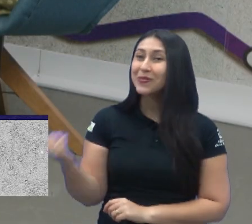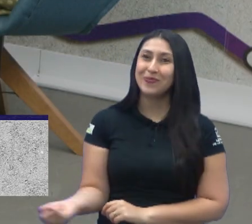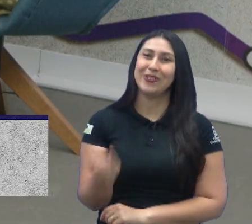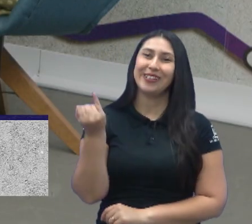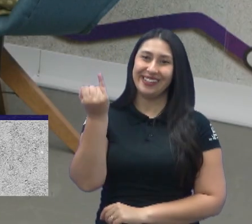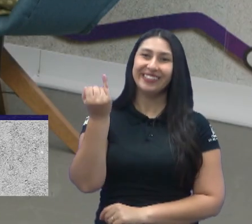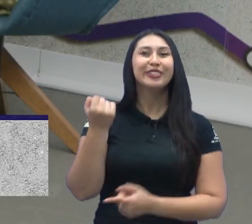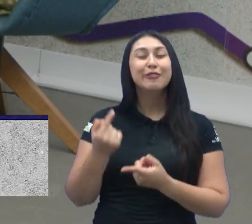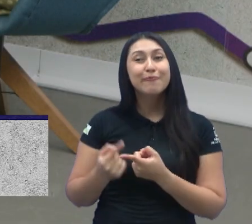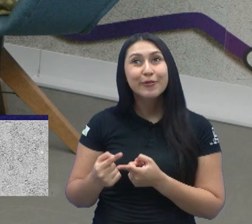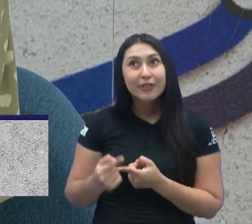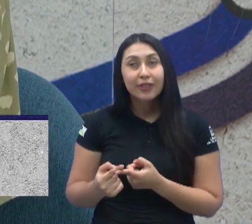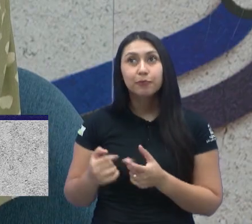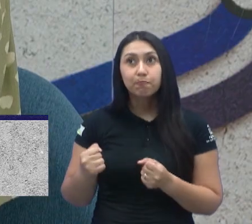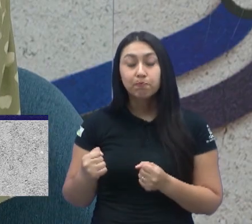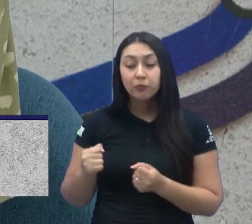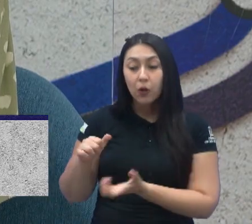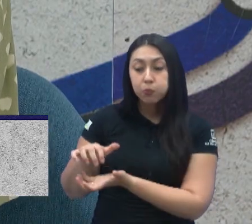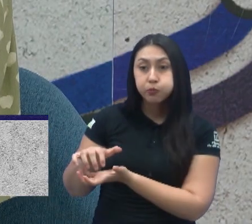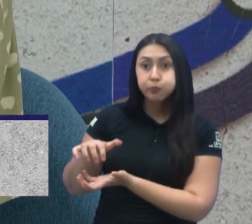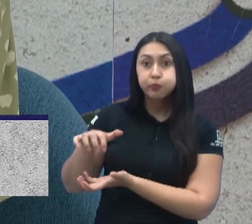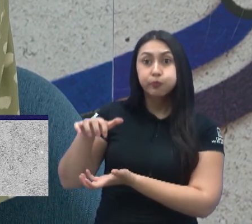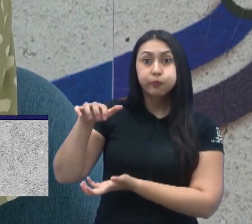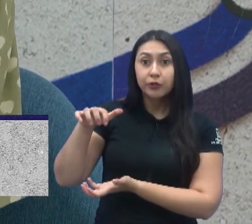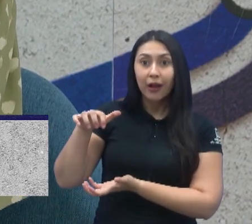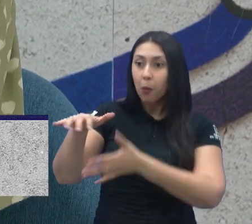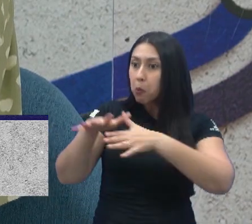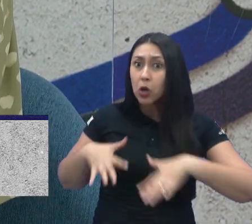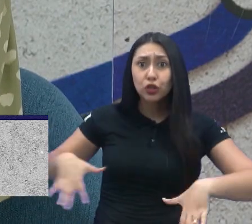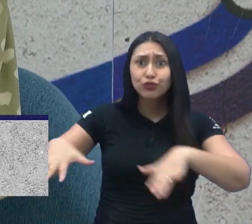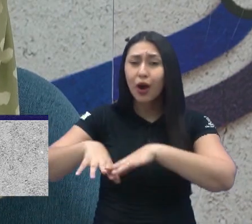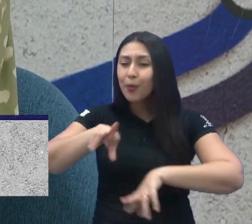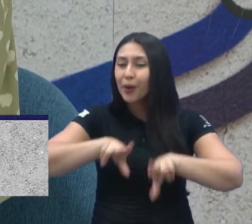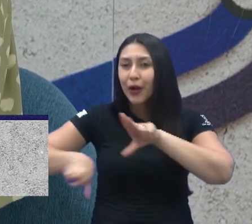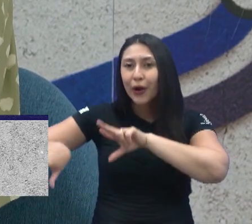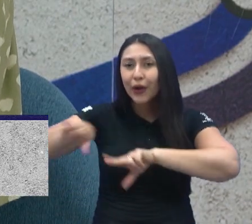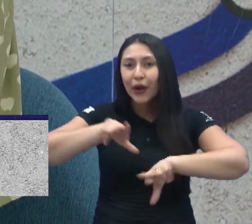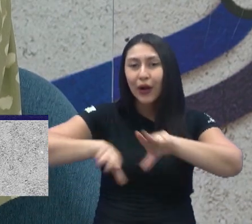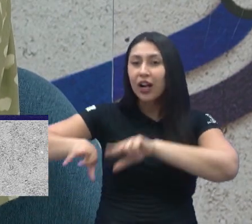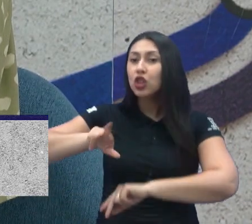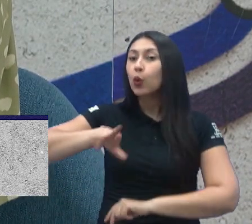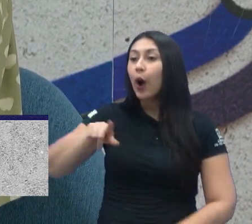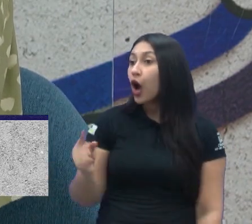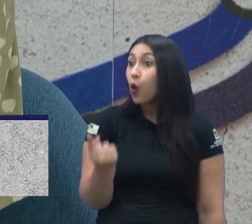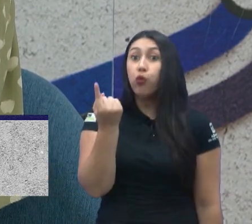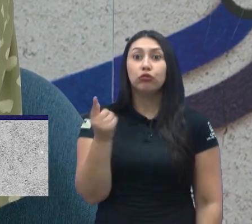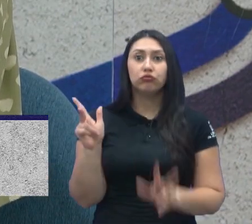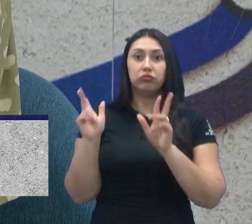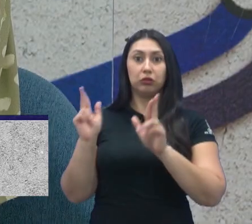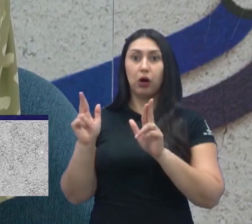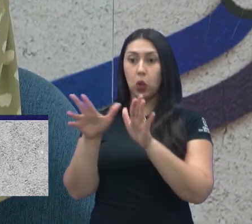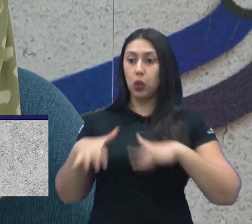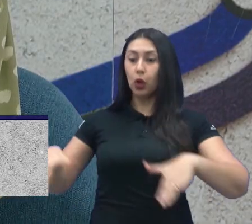porque o envelhecimento, ele é plural, ele é diverso, né? Ele não é único e igual para todas as